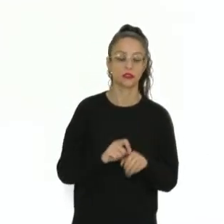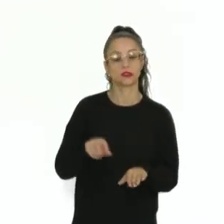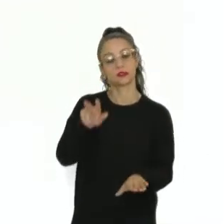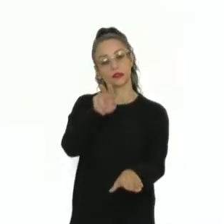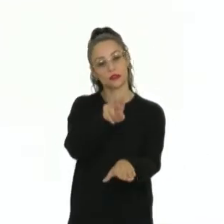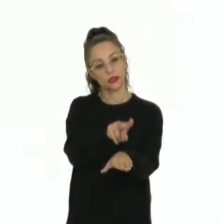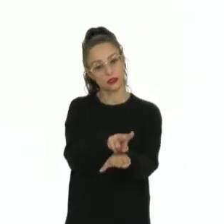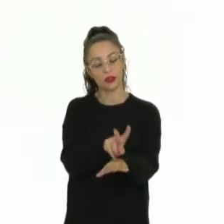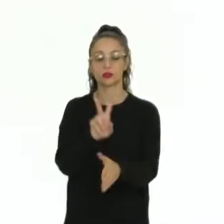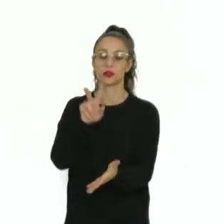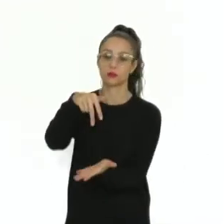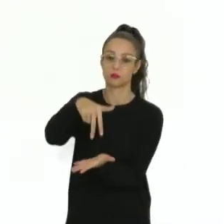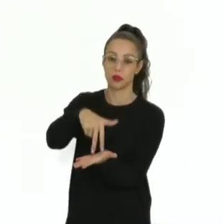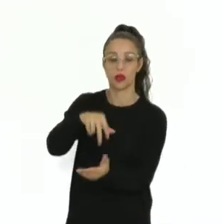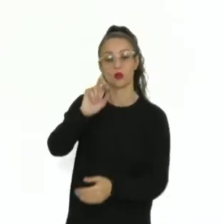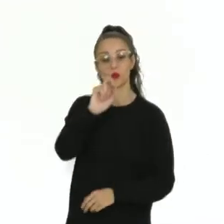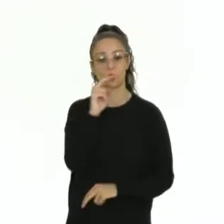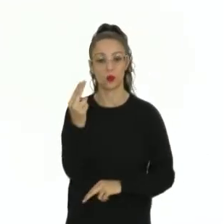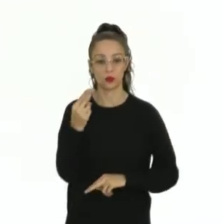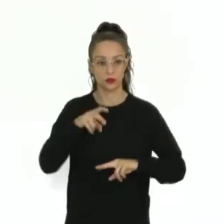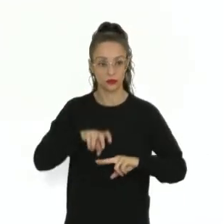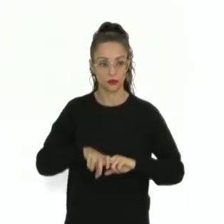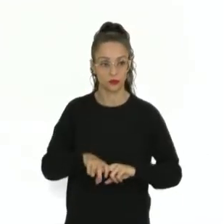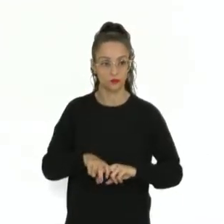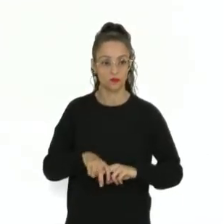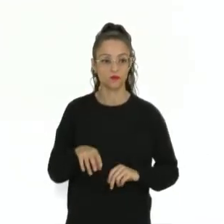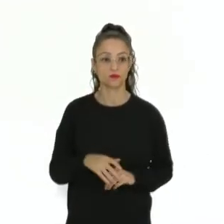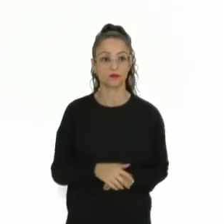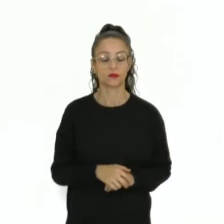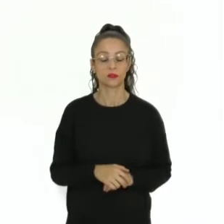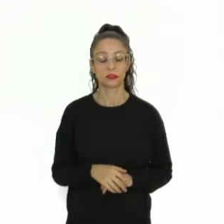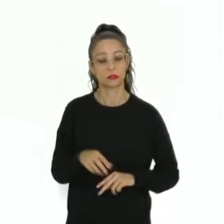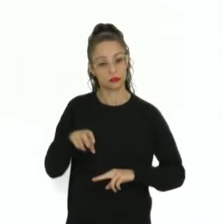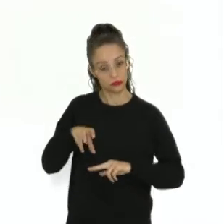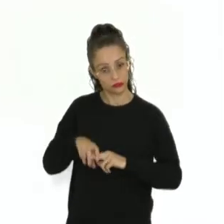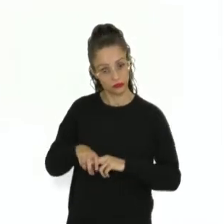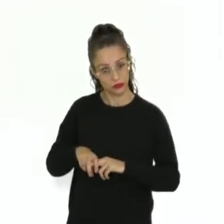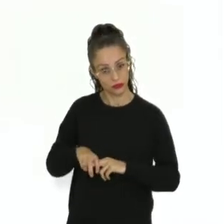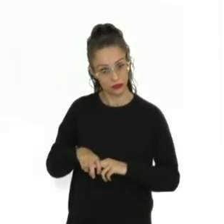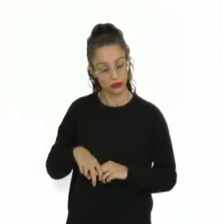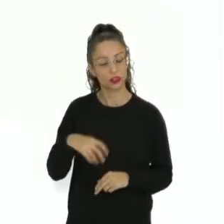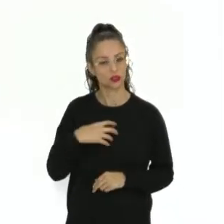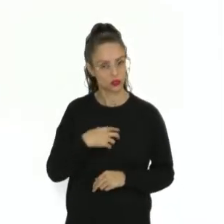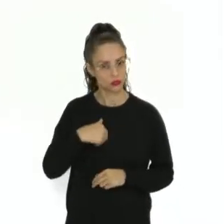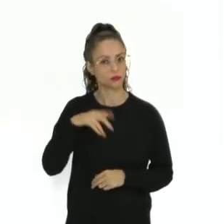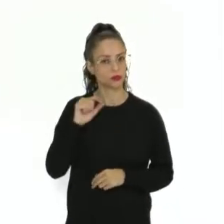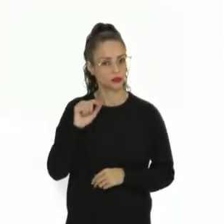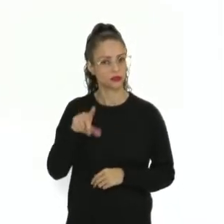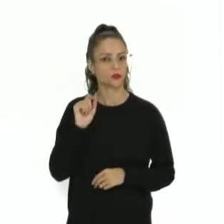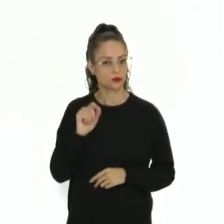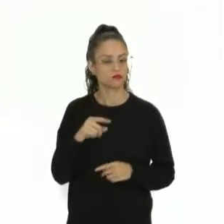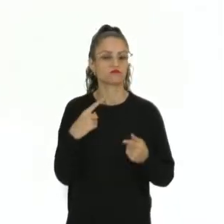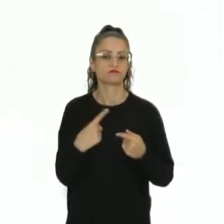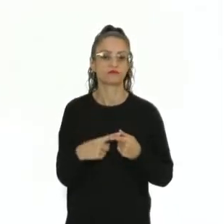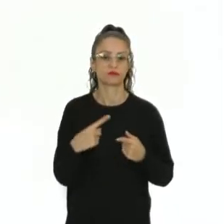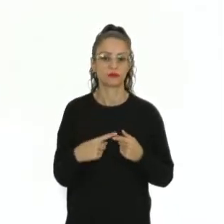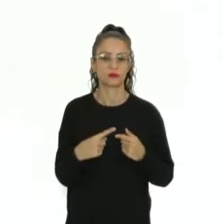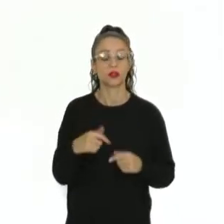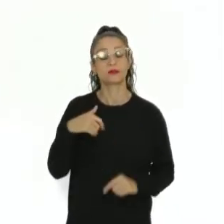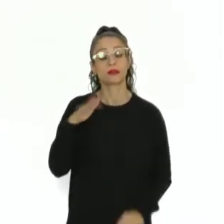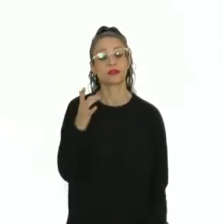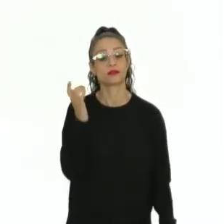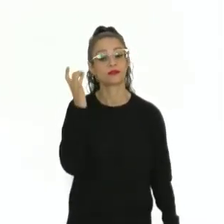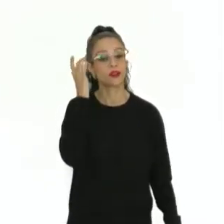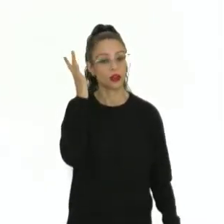deitado, em pé ou sentado. Sentado é a maneira mais adotada por ser considerada a mais